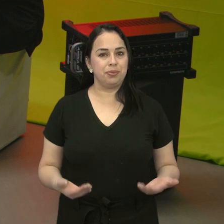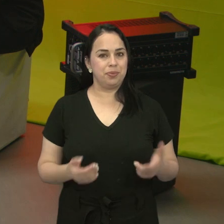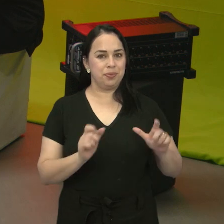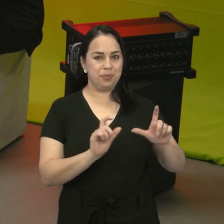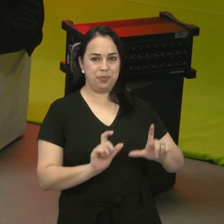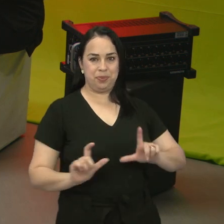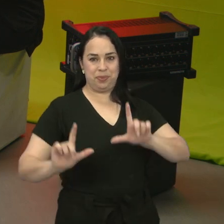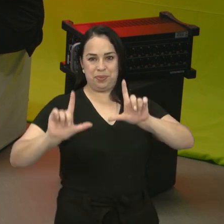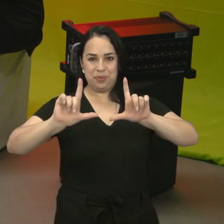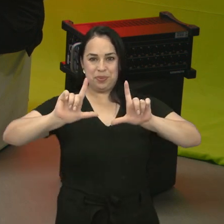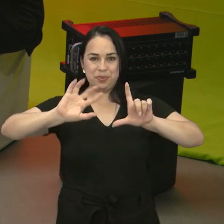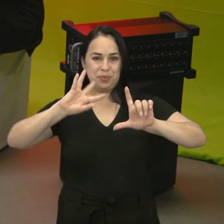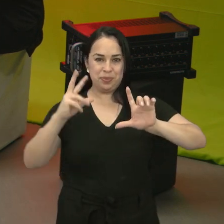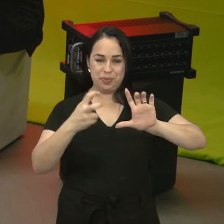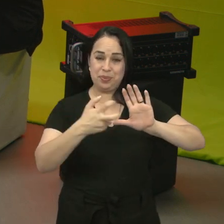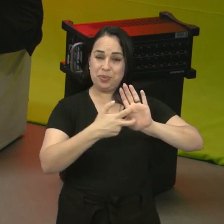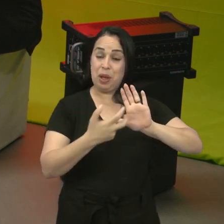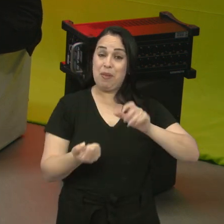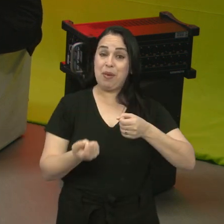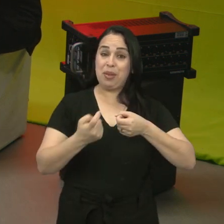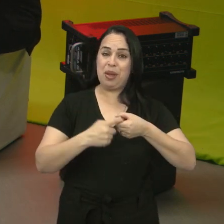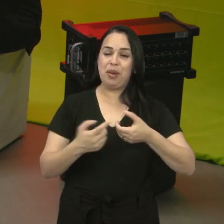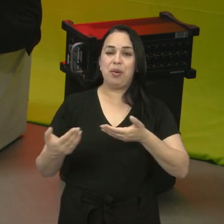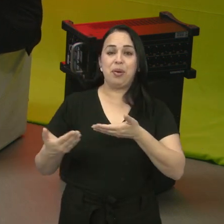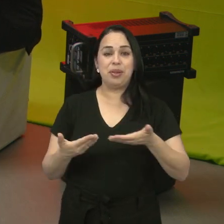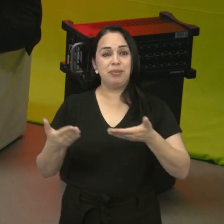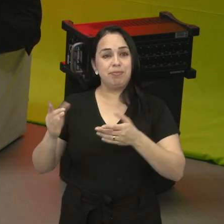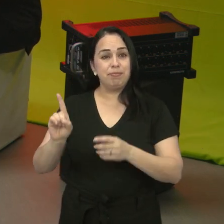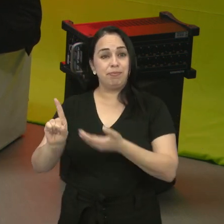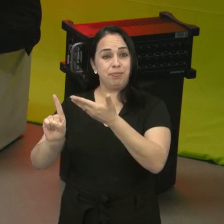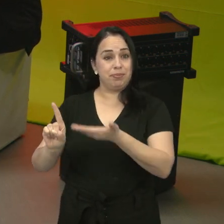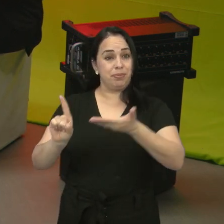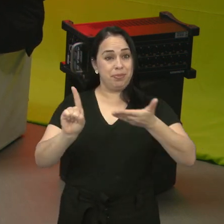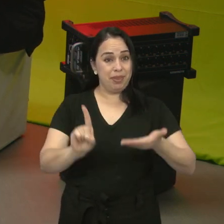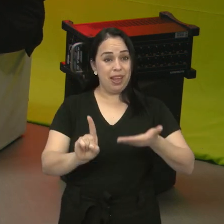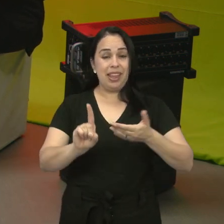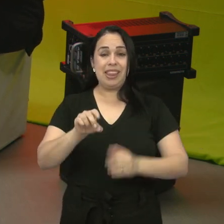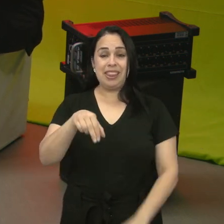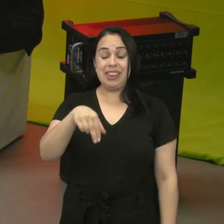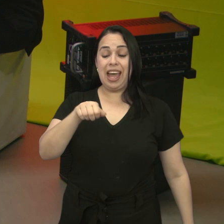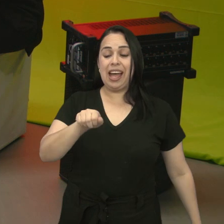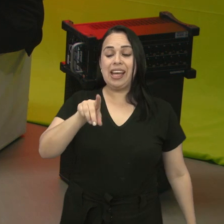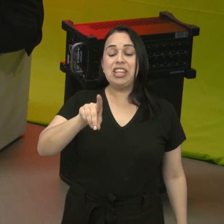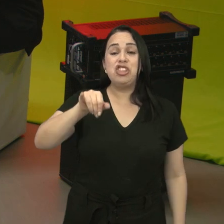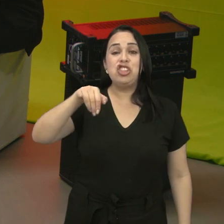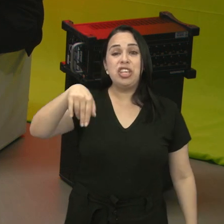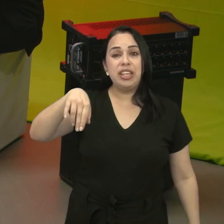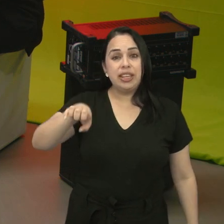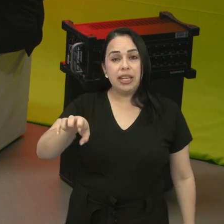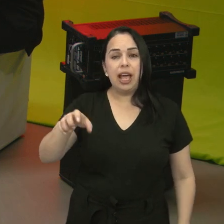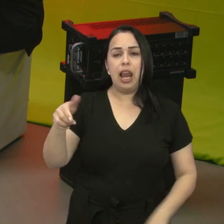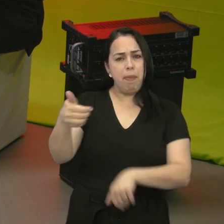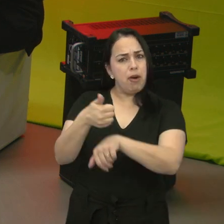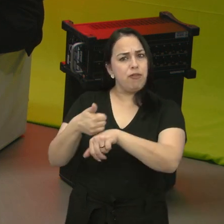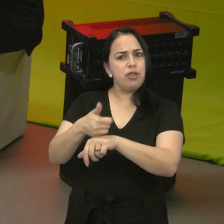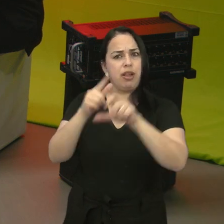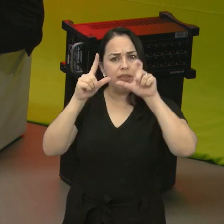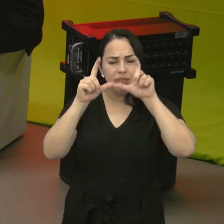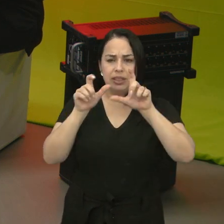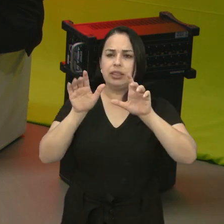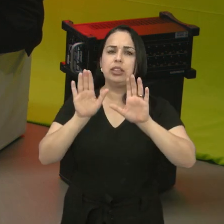Conexão Cultura de volta. Hoje a gente está recebendo aqui no nosso estúdio a Nadine Abraão, que é fotógrafa. Nadine, você já fez alguns